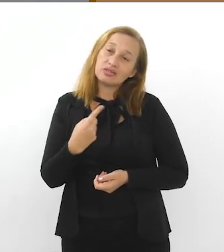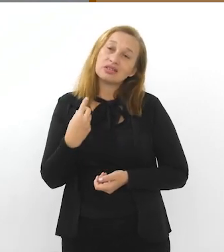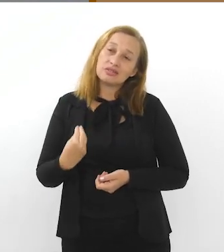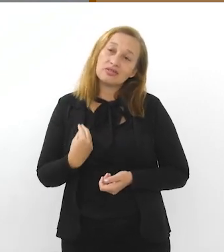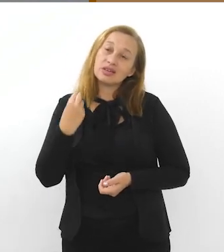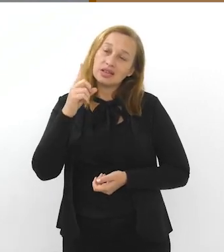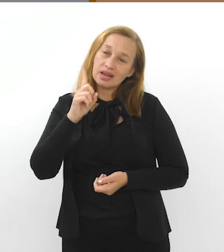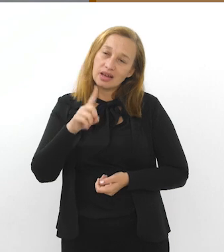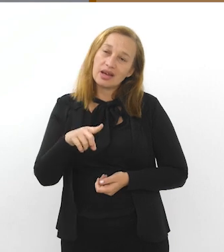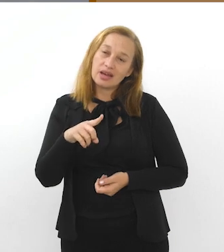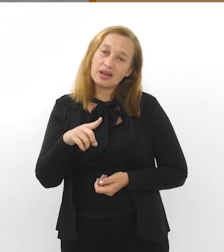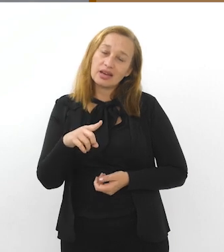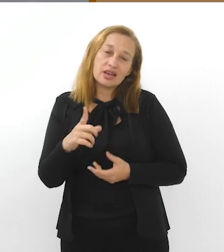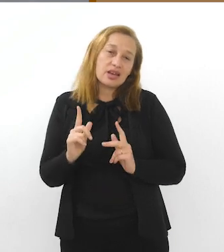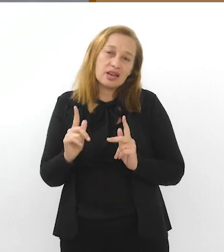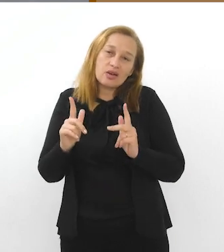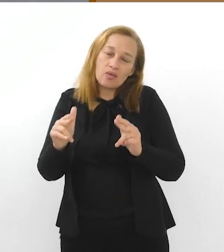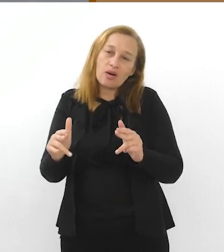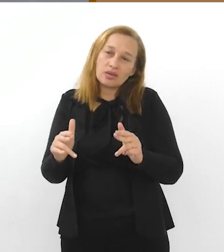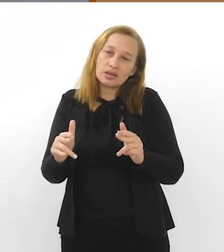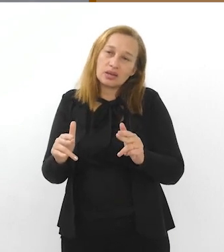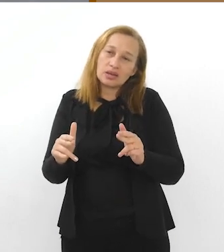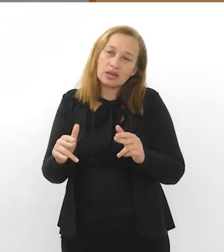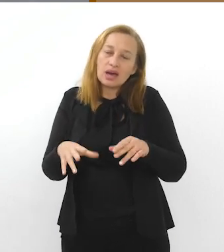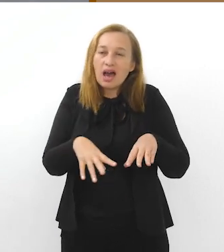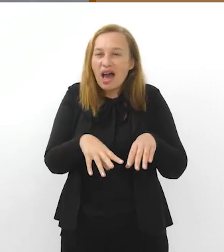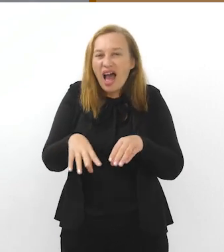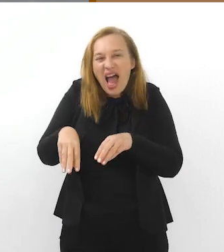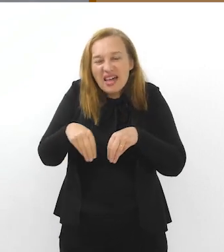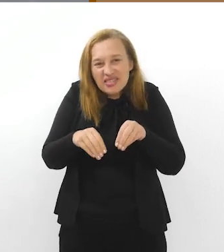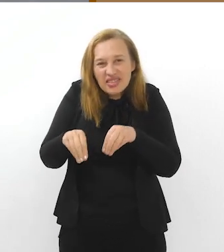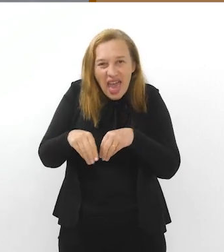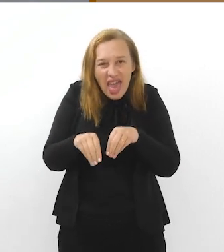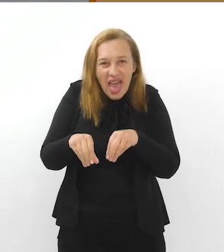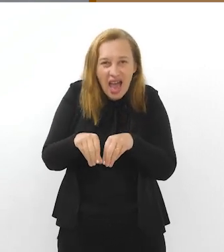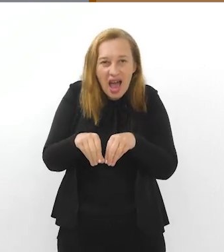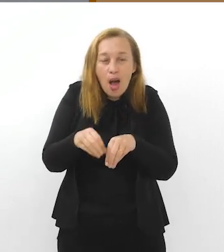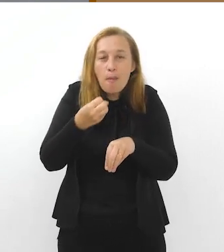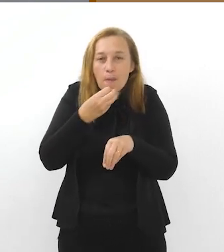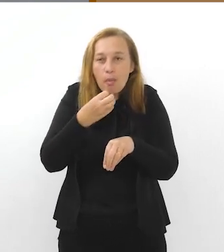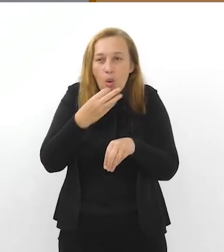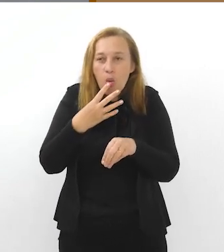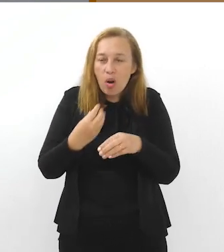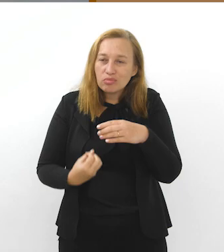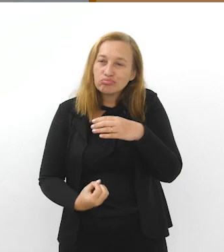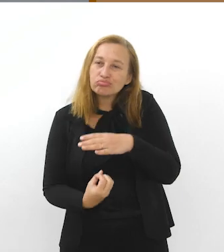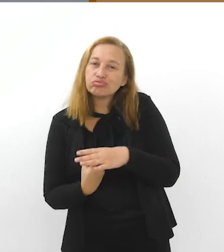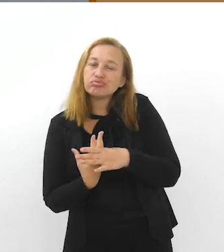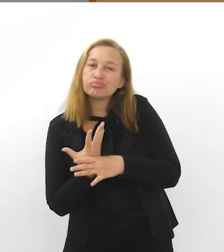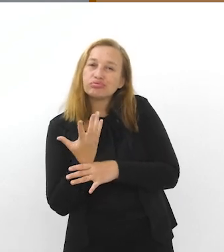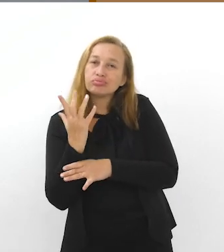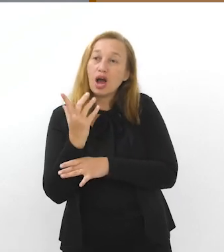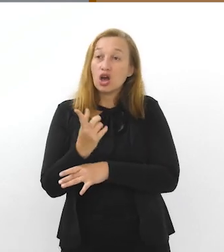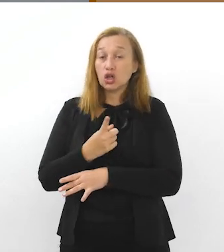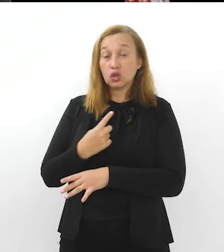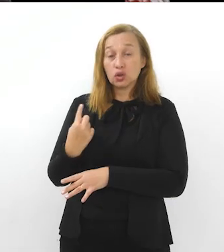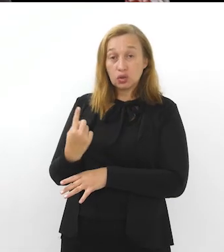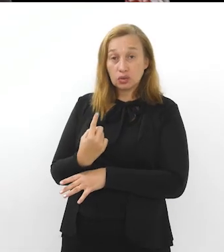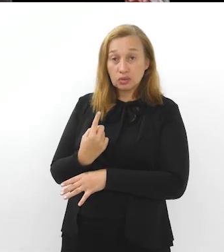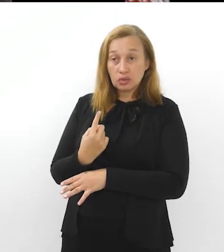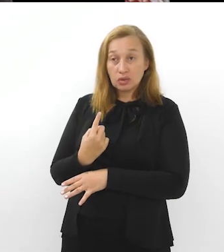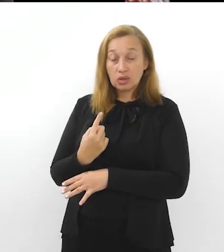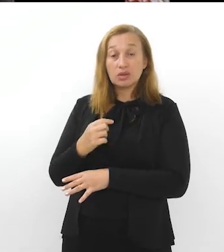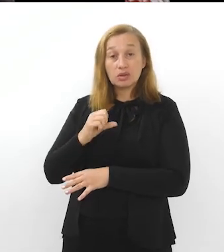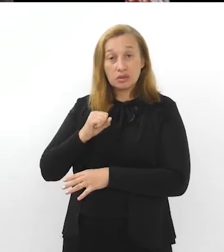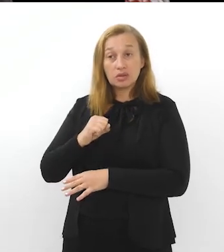menos isso, né? É a terra fértil e a árida, e a gente às vezes sai até da árida. E você tem ideia